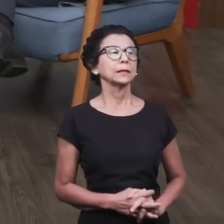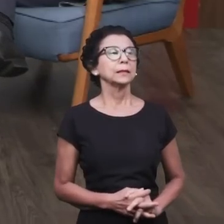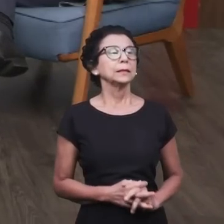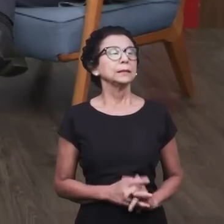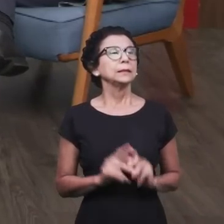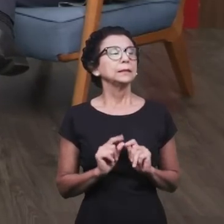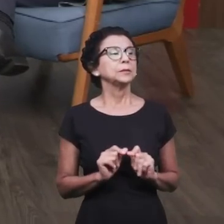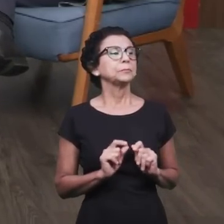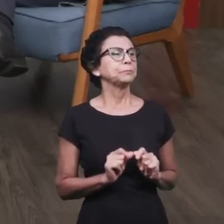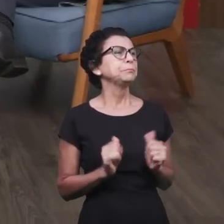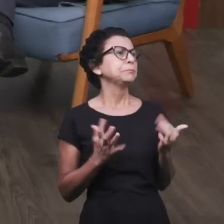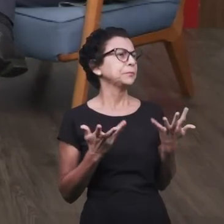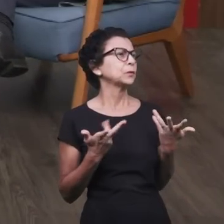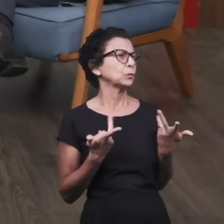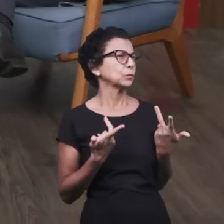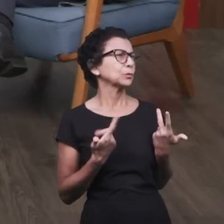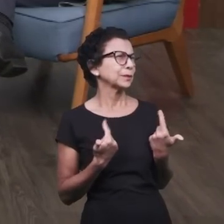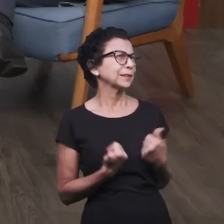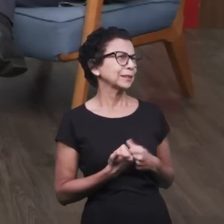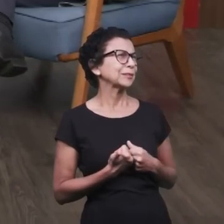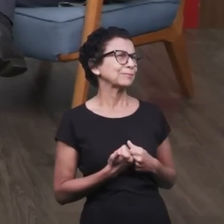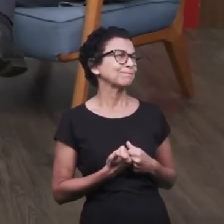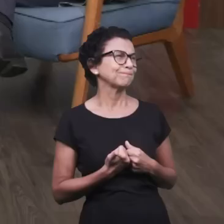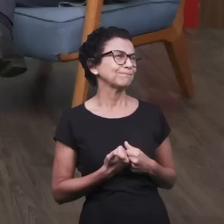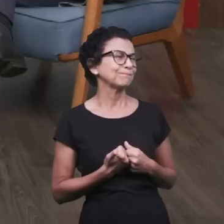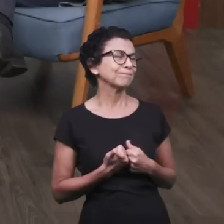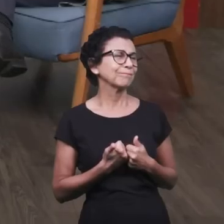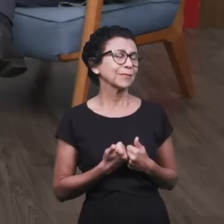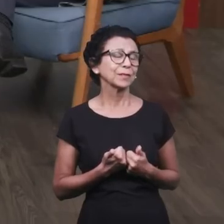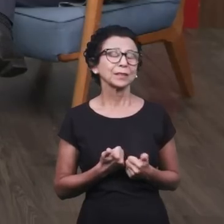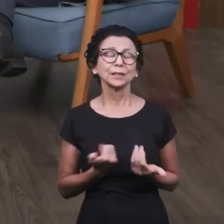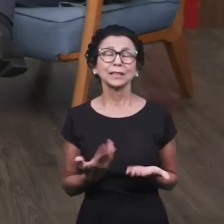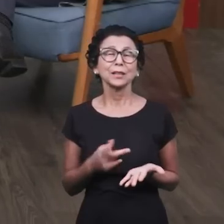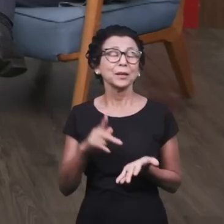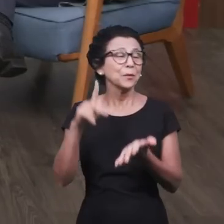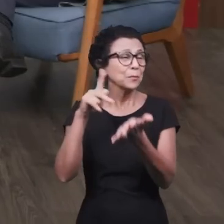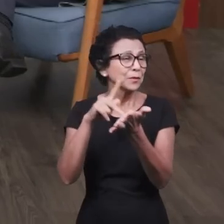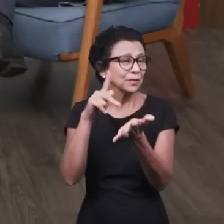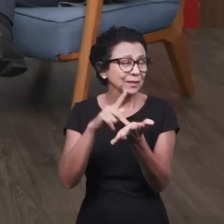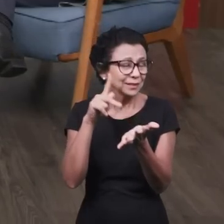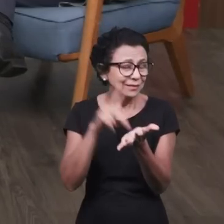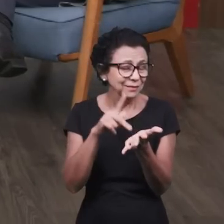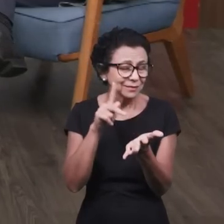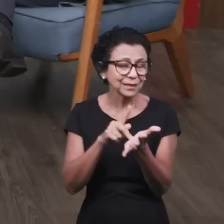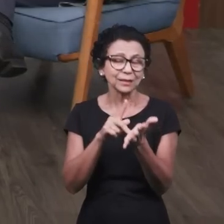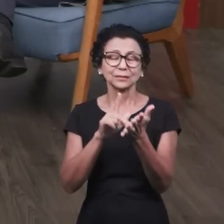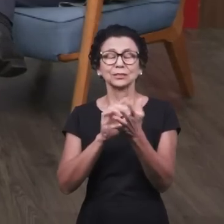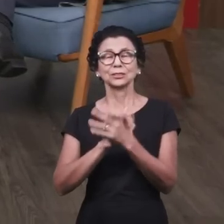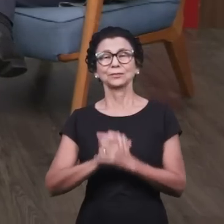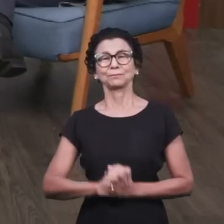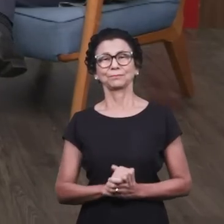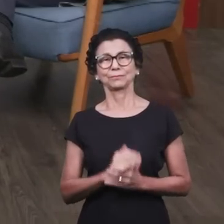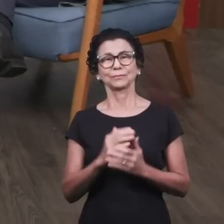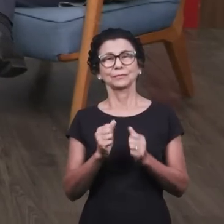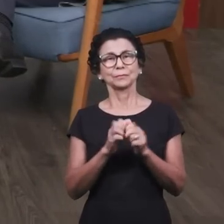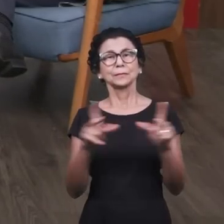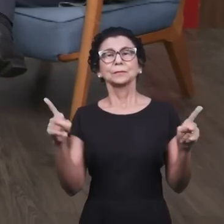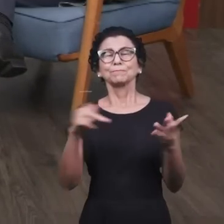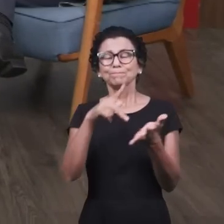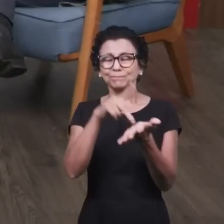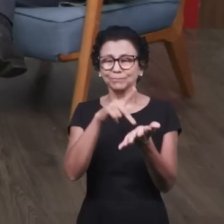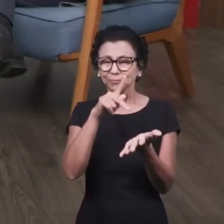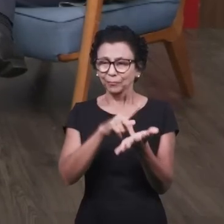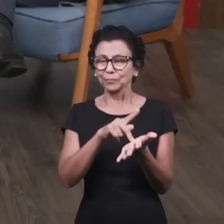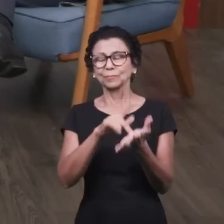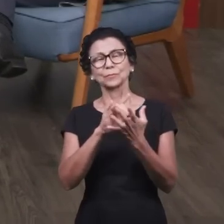isso é maravilhoso porque é uma verdade absoluta. Né? Aquilo que é trazido no livro de Apocalipse é uma